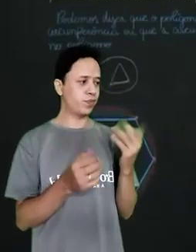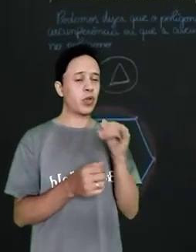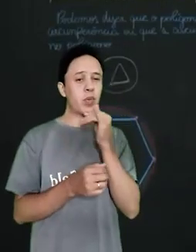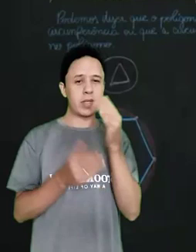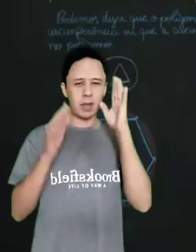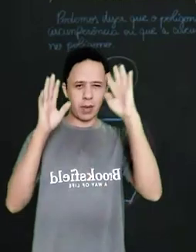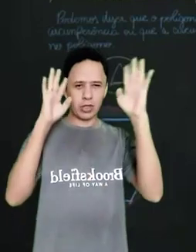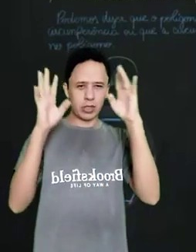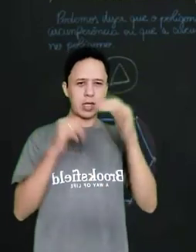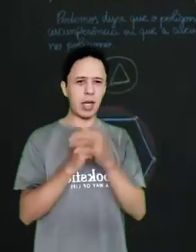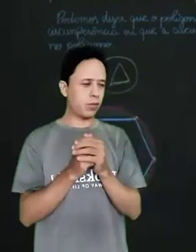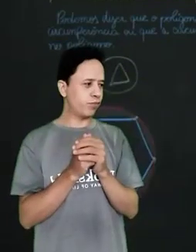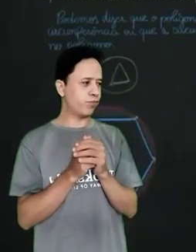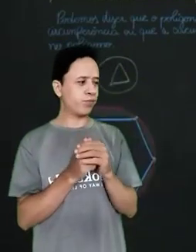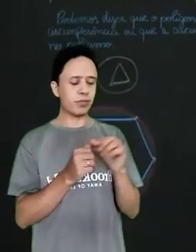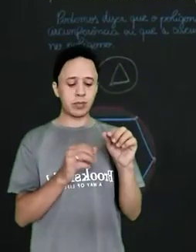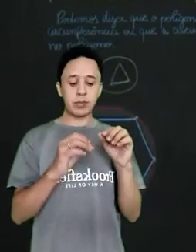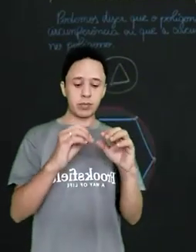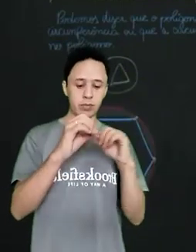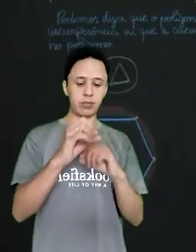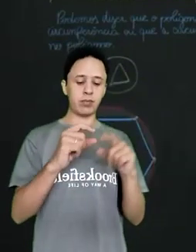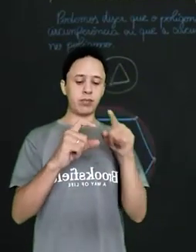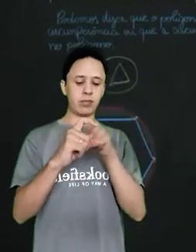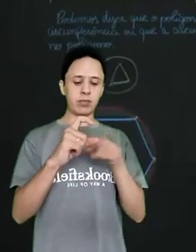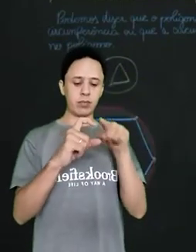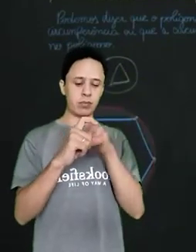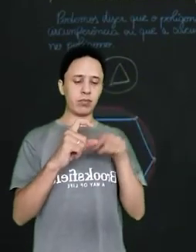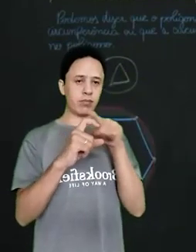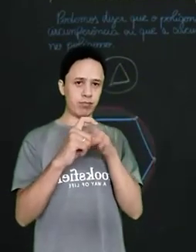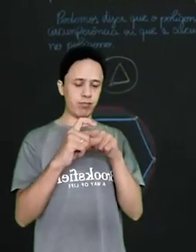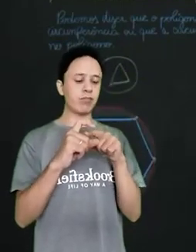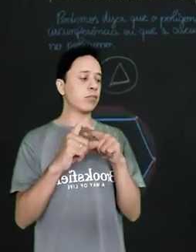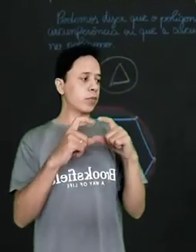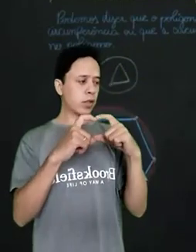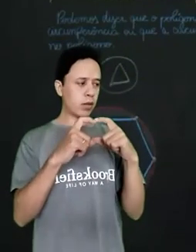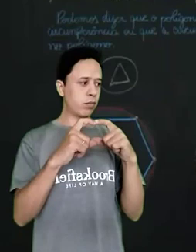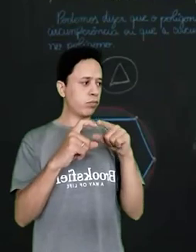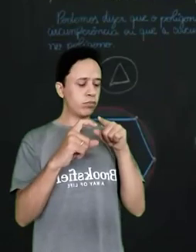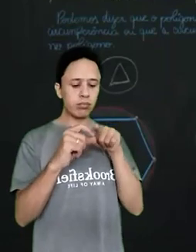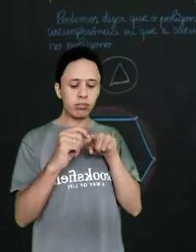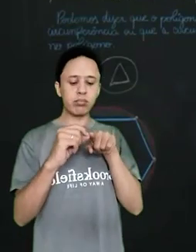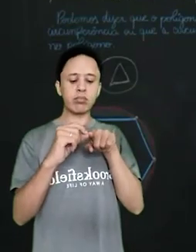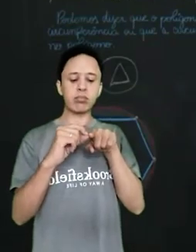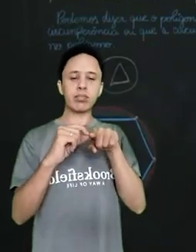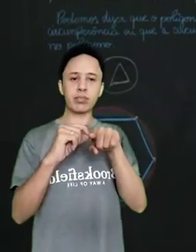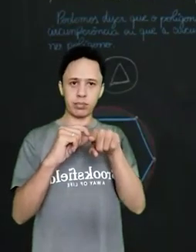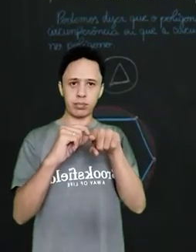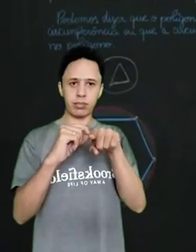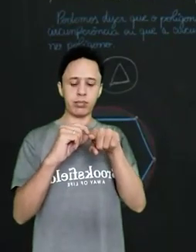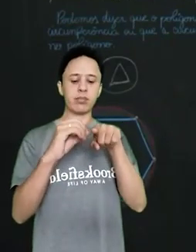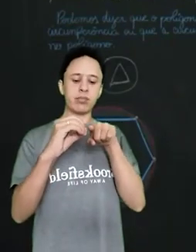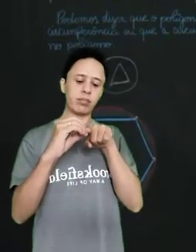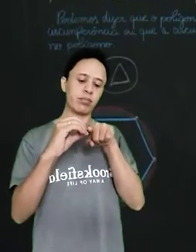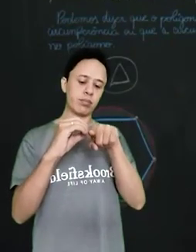certo? Imagine que esteja redonda. E eu tenho aqui a reta tangente. Legal, tocou em um ponto, mas também